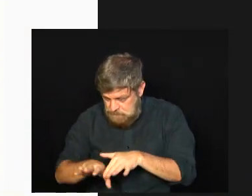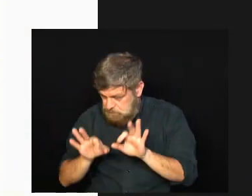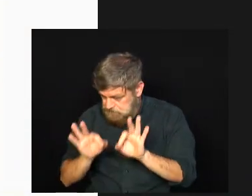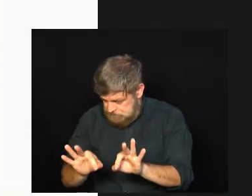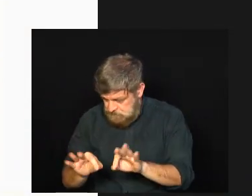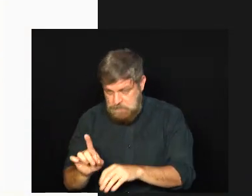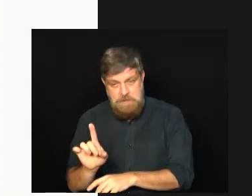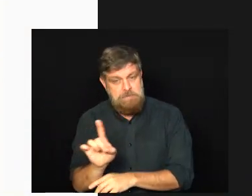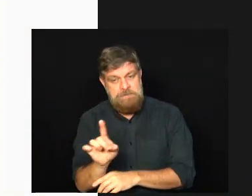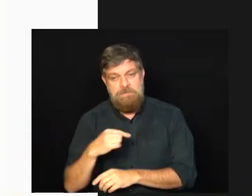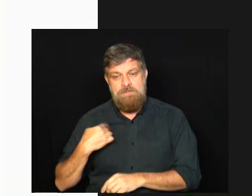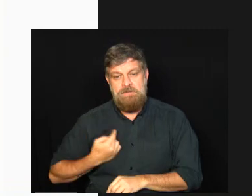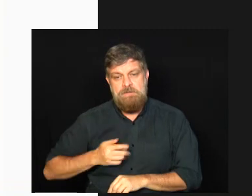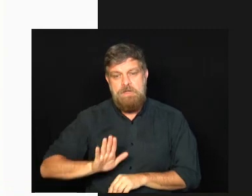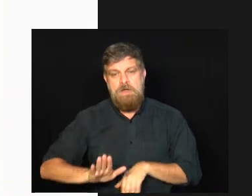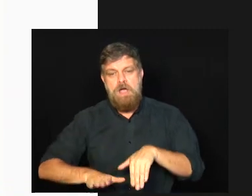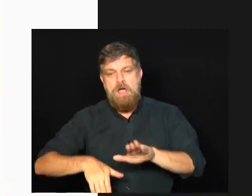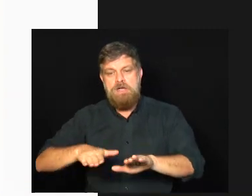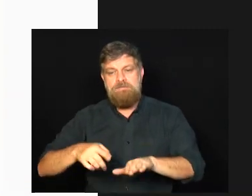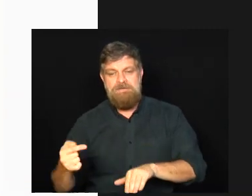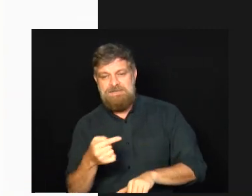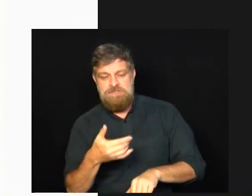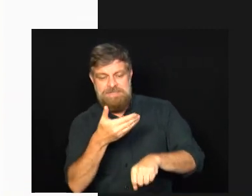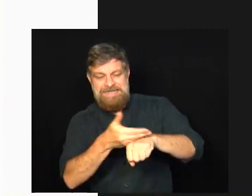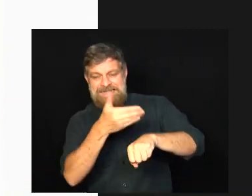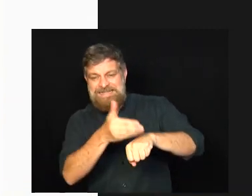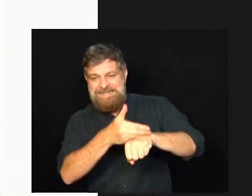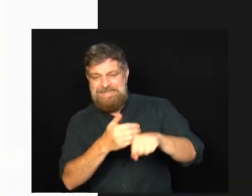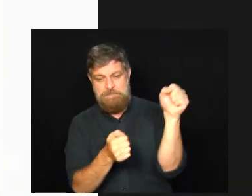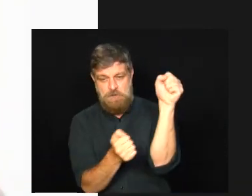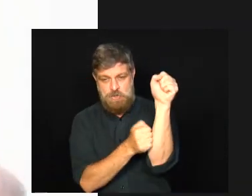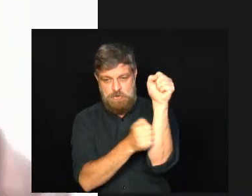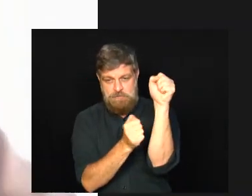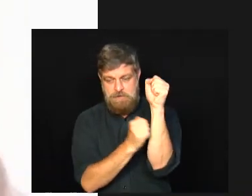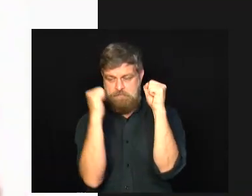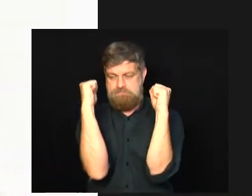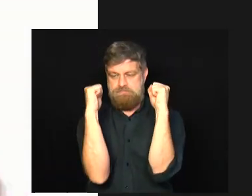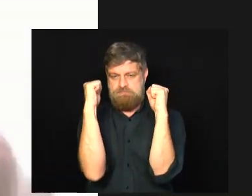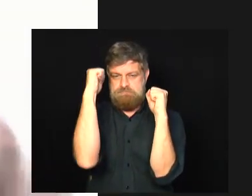Quando nós andamos na perna de pau, nós precisamos